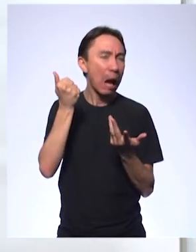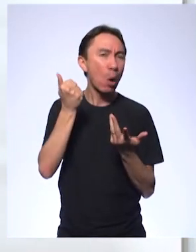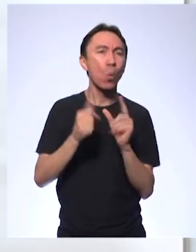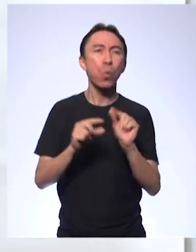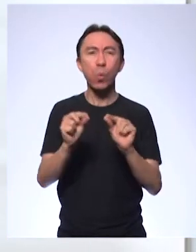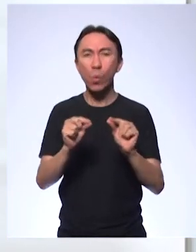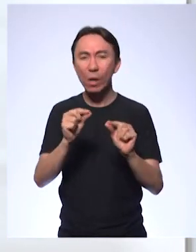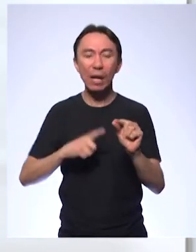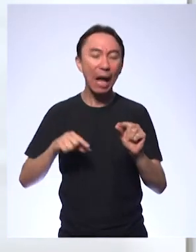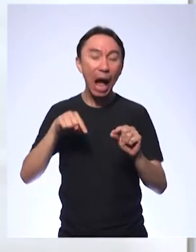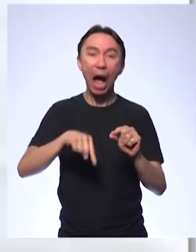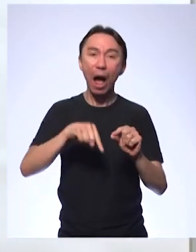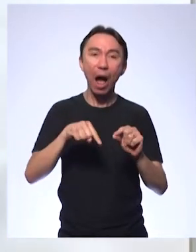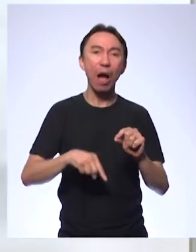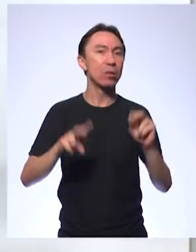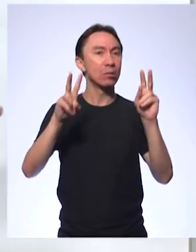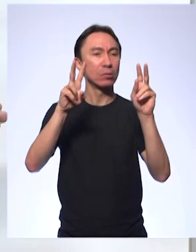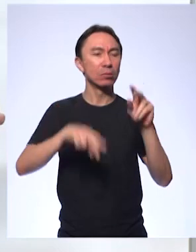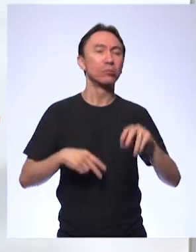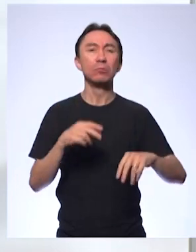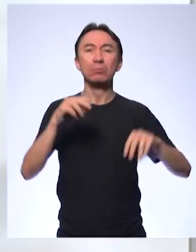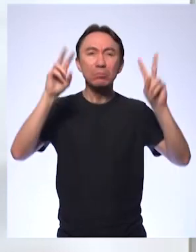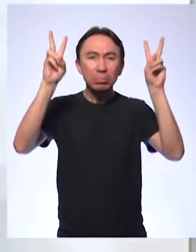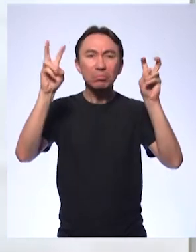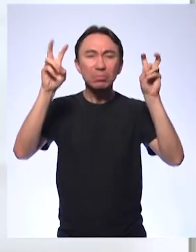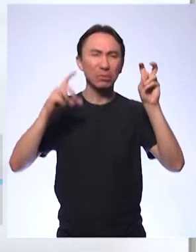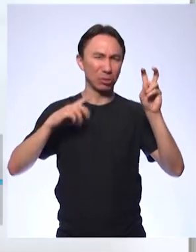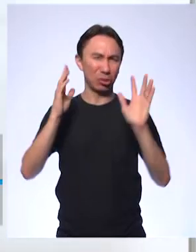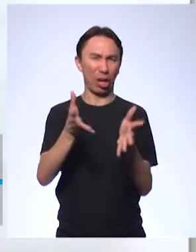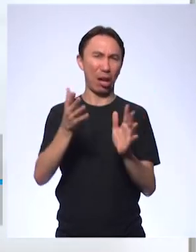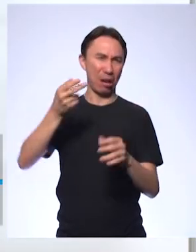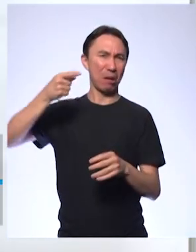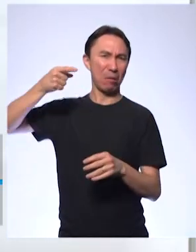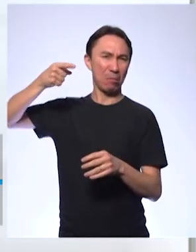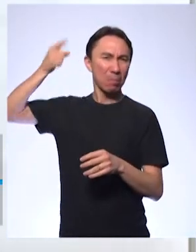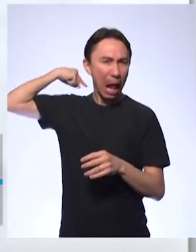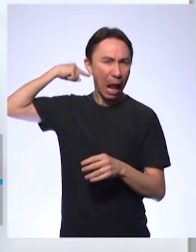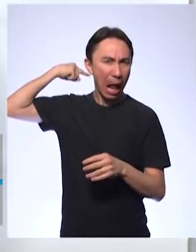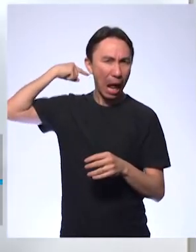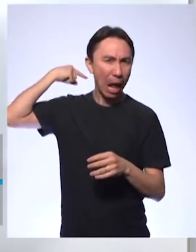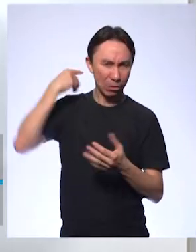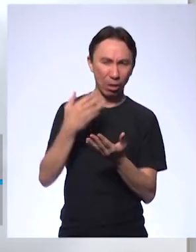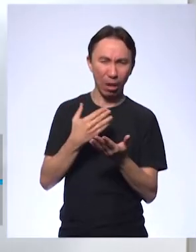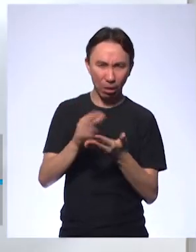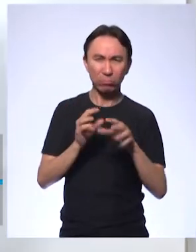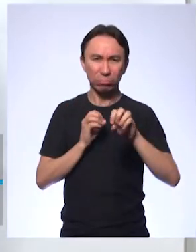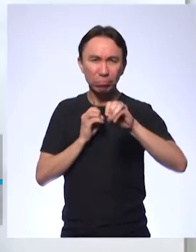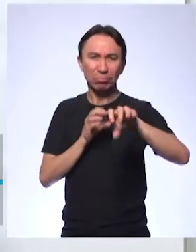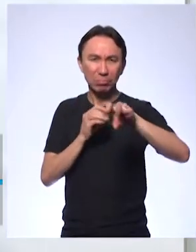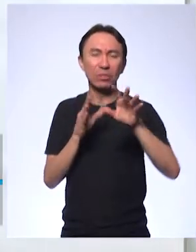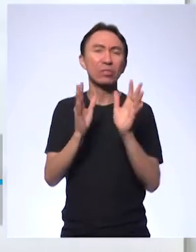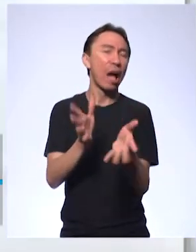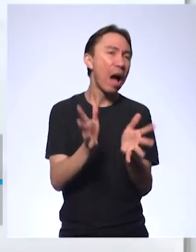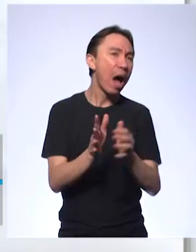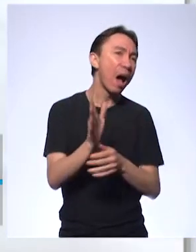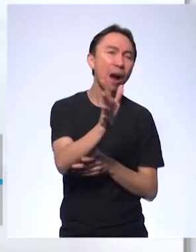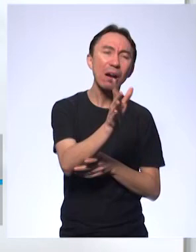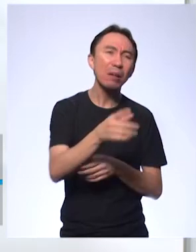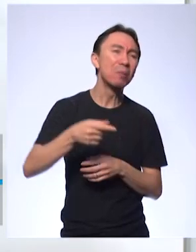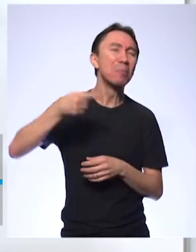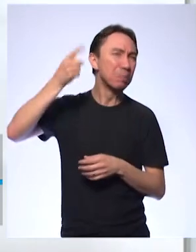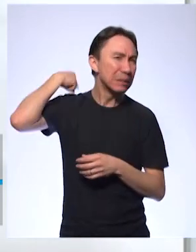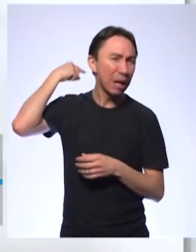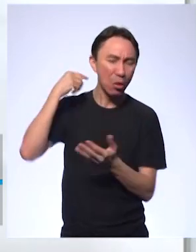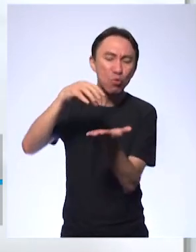essa matéria ela já foi passada lá um pouquinho lá no começo, com uma certa abordagem, foi no comecinho do Centro